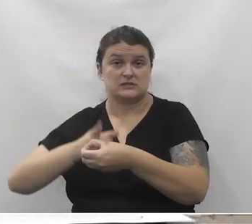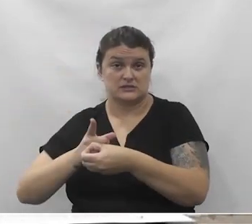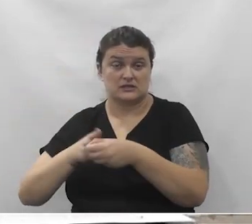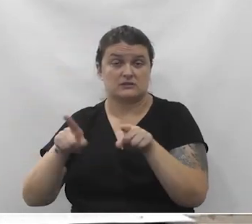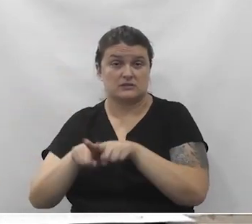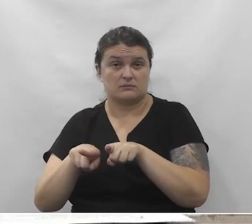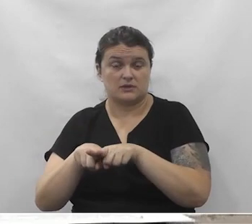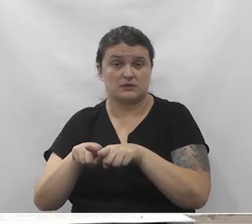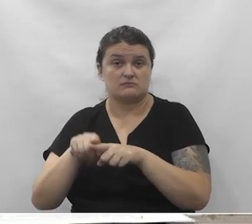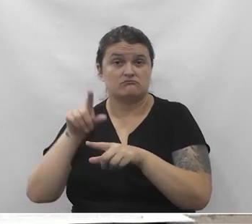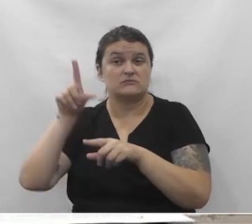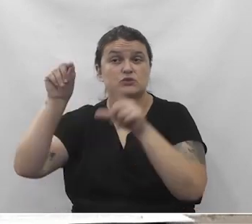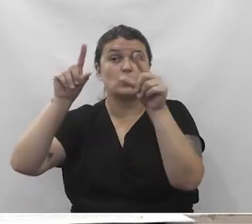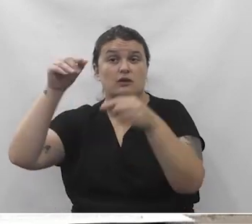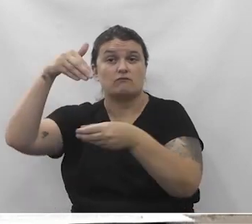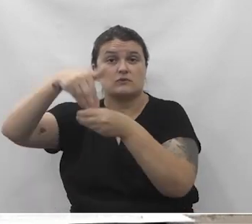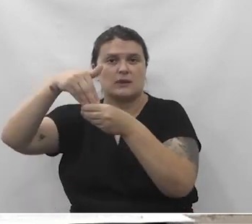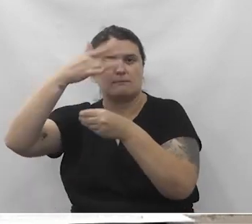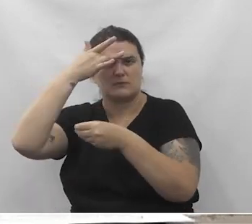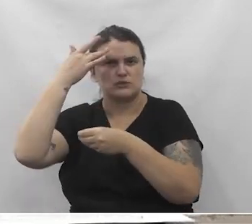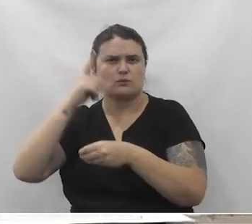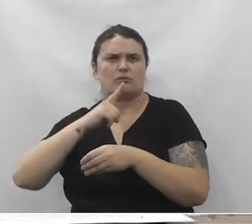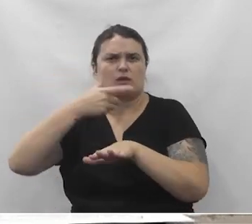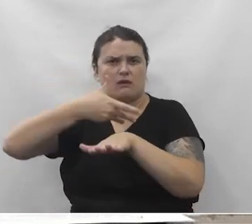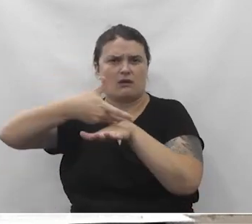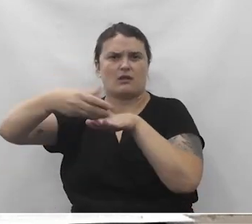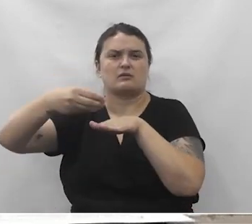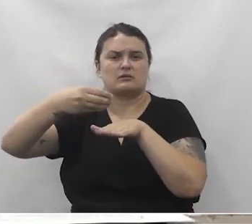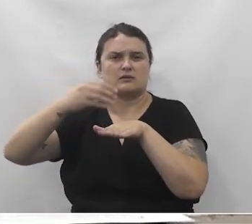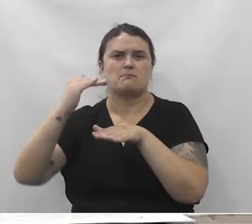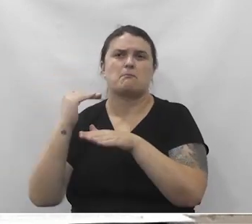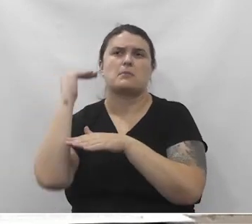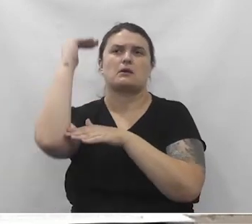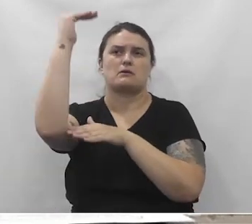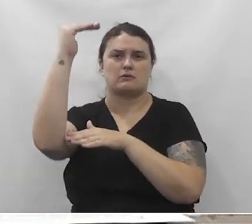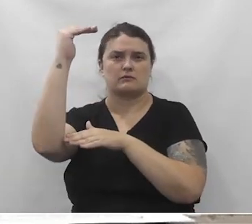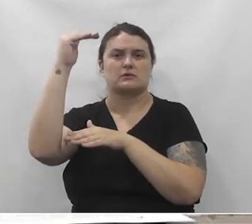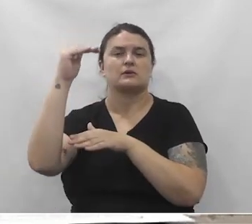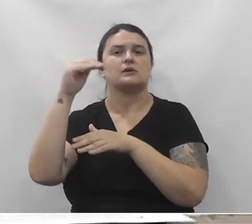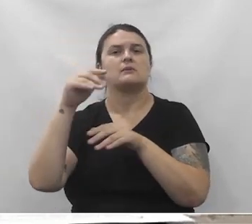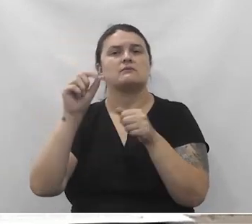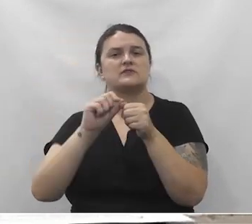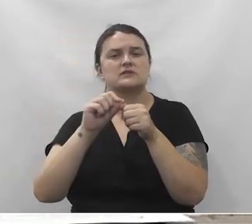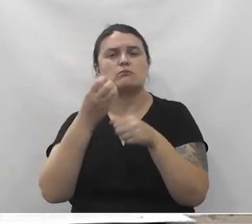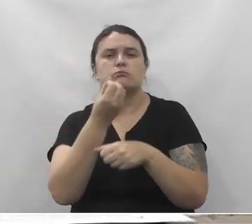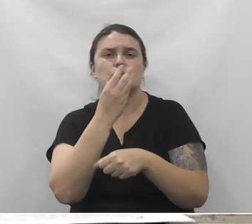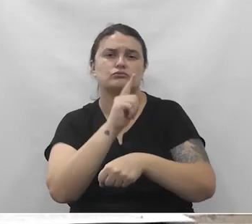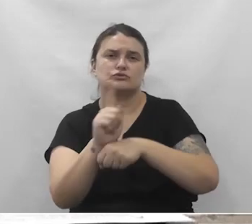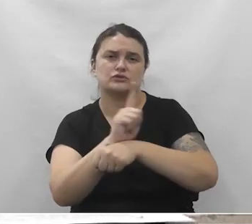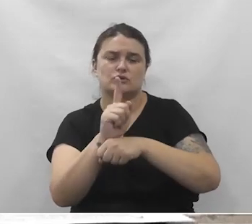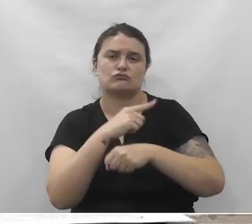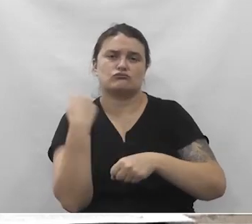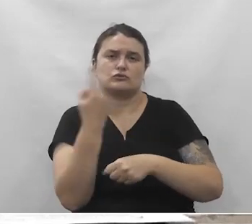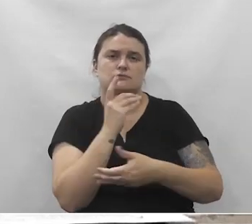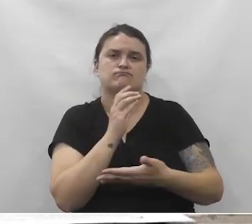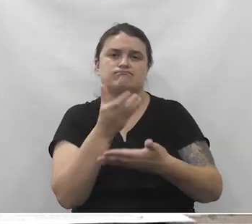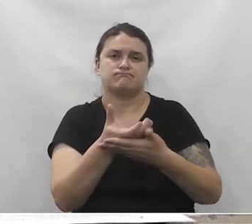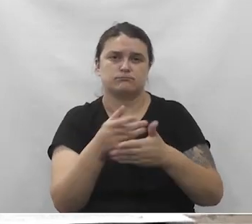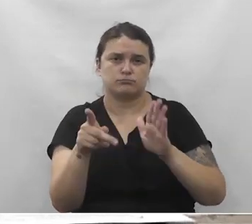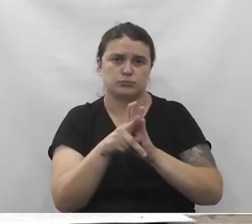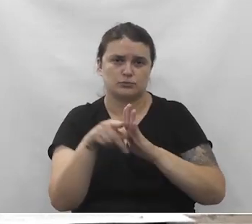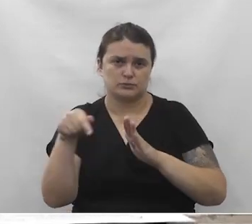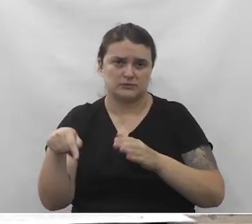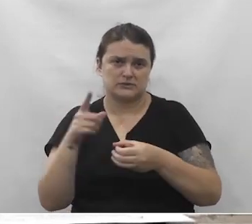Municipal também a gente tem que colocar Pessoas de caráter acima de tudo para gerir os nossos recursos do